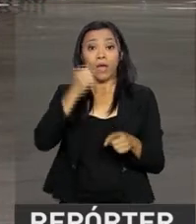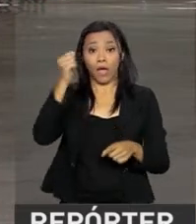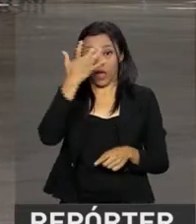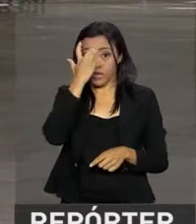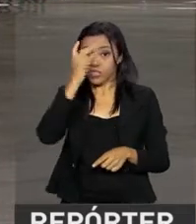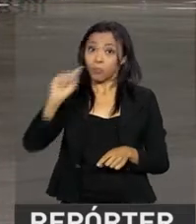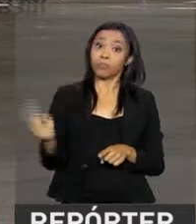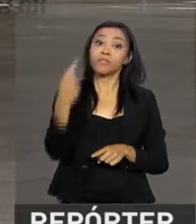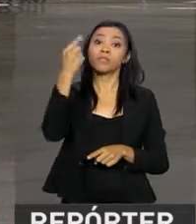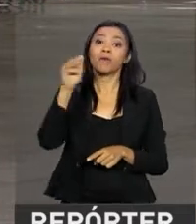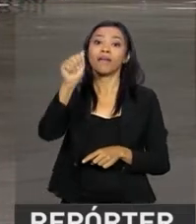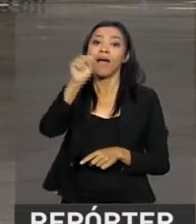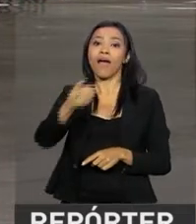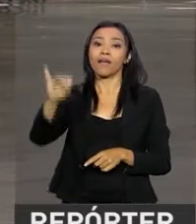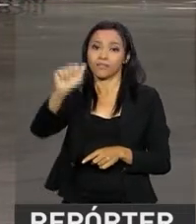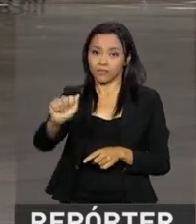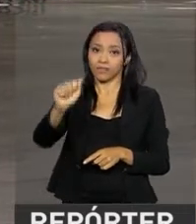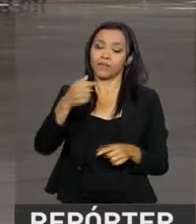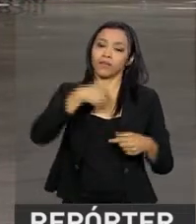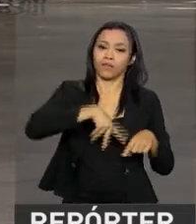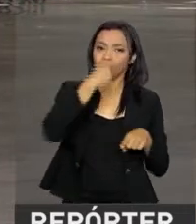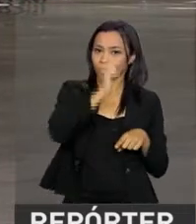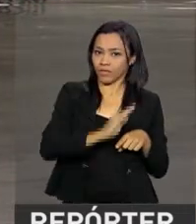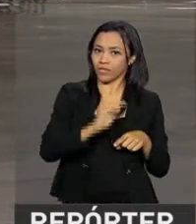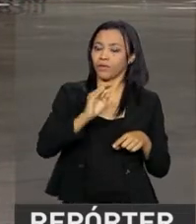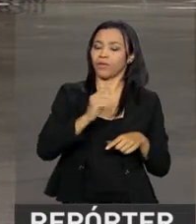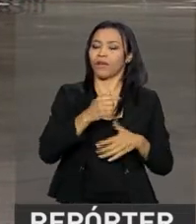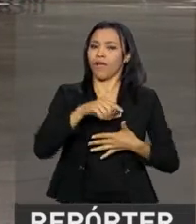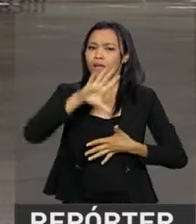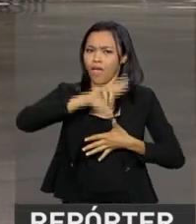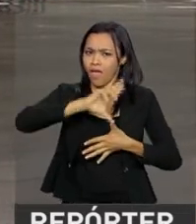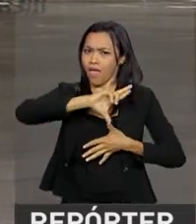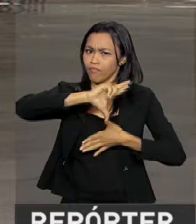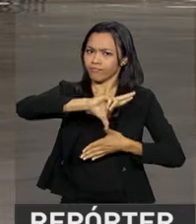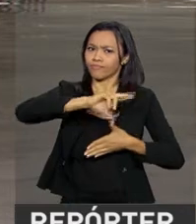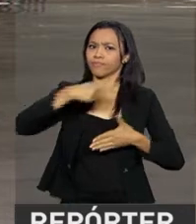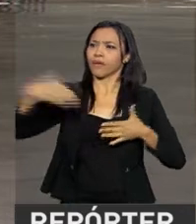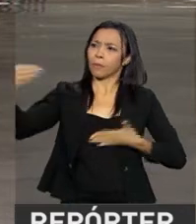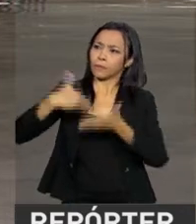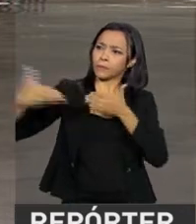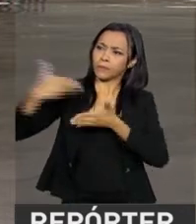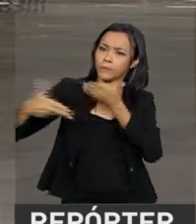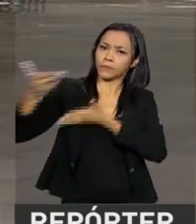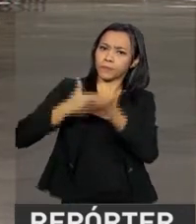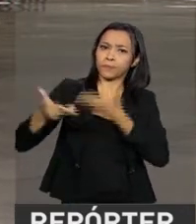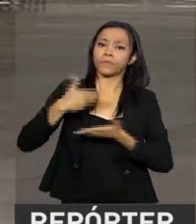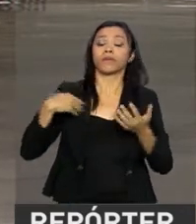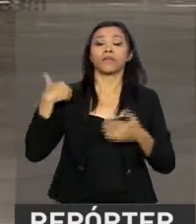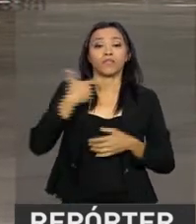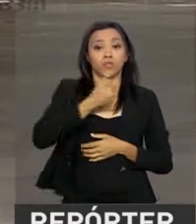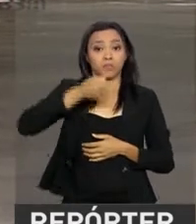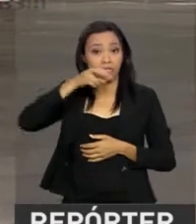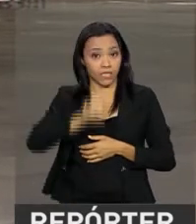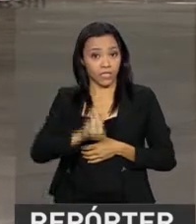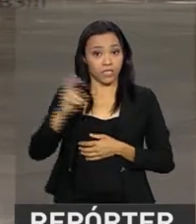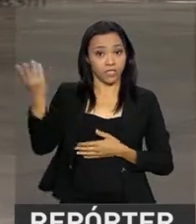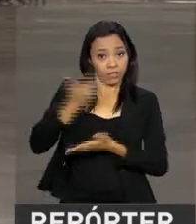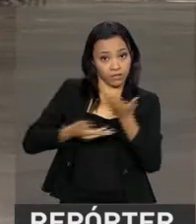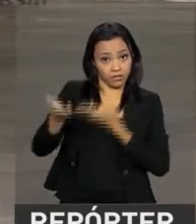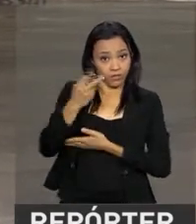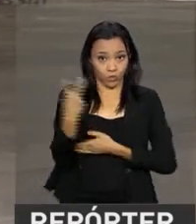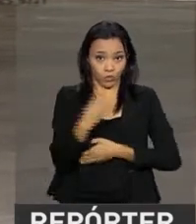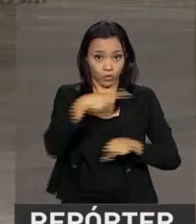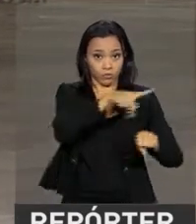na ásia eo brasil é o principal parceiro comercial da índia na américa latina em 2015 o intercâmbio entre os dois países